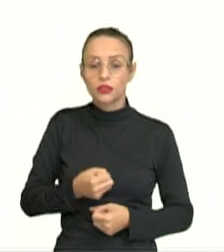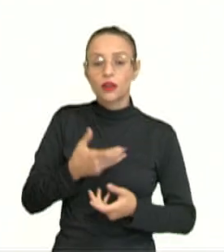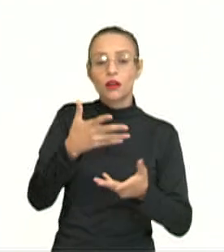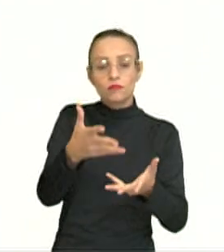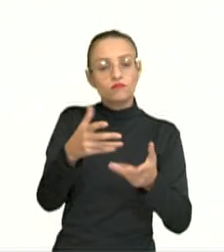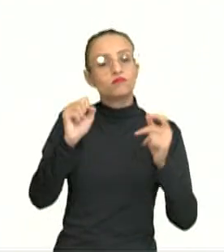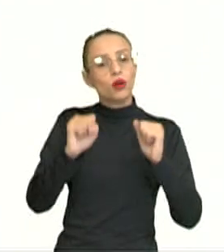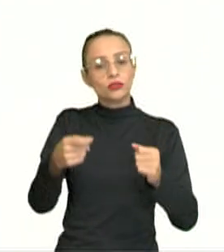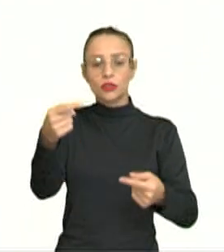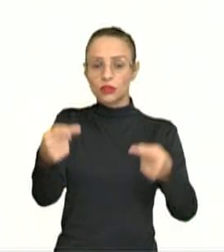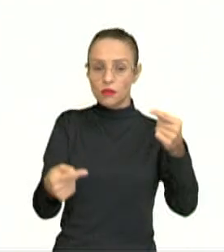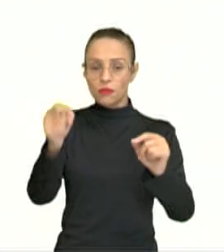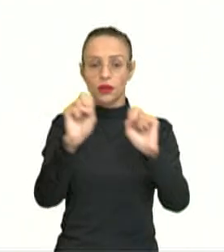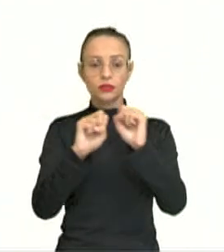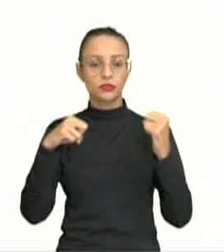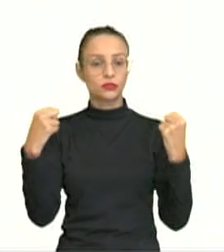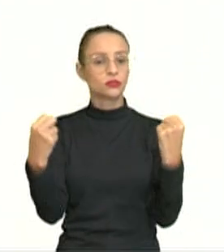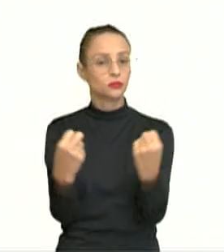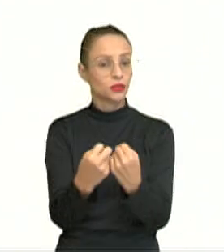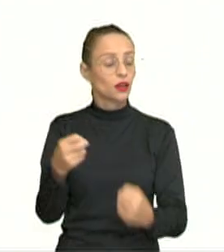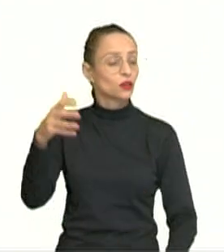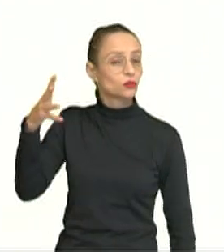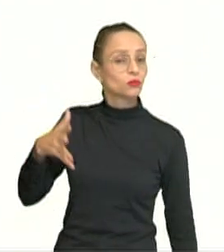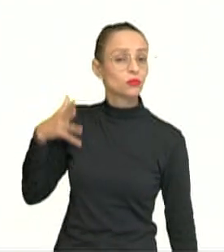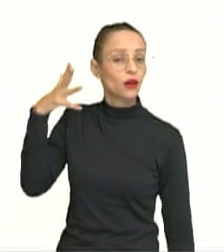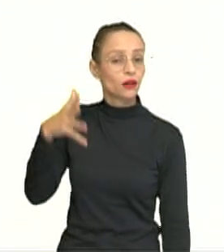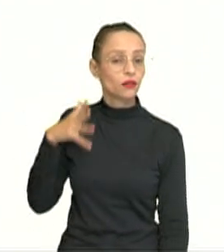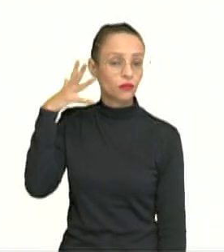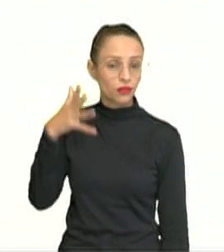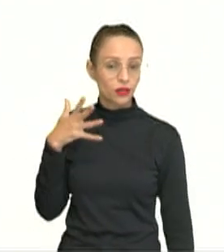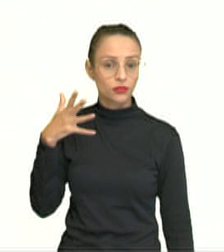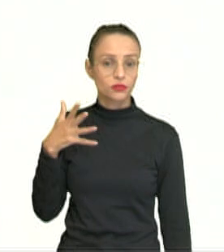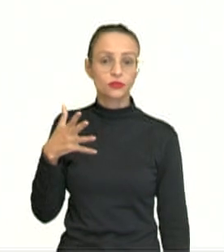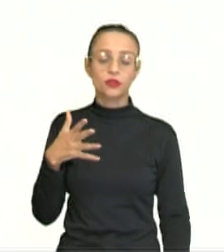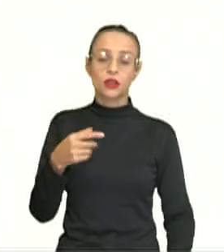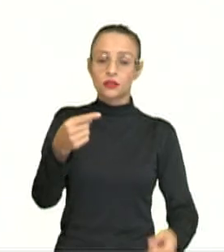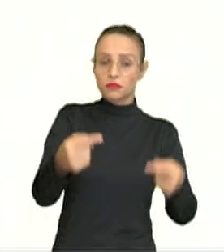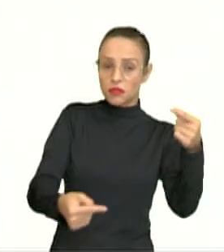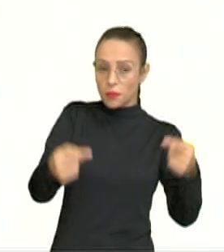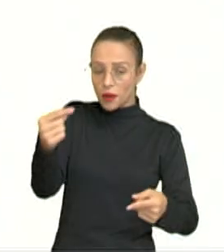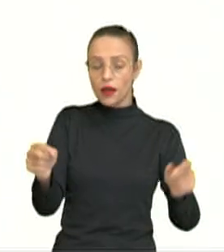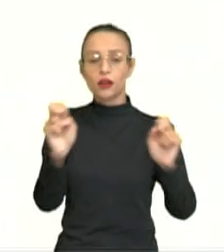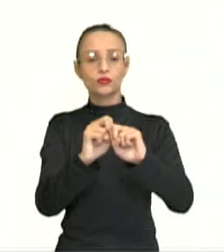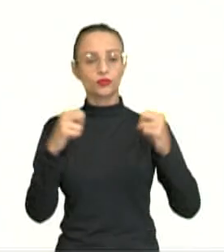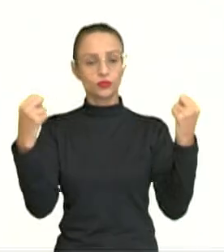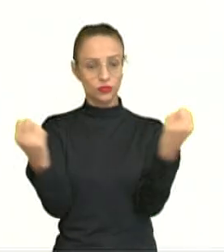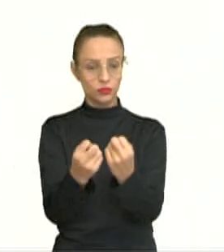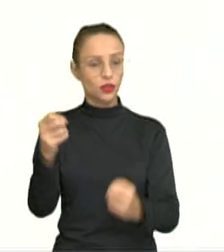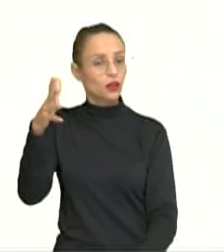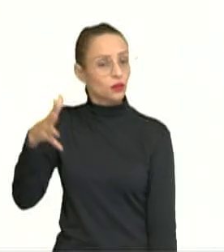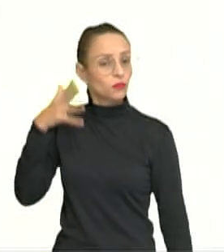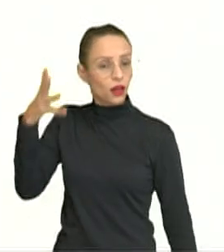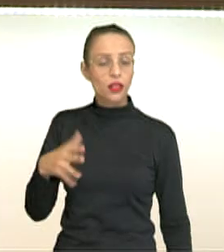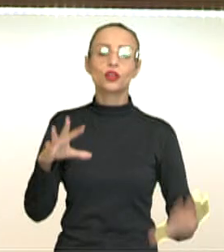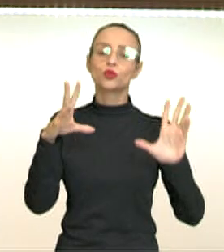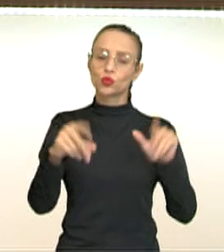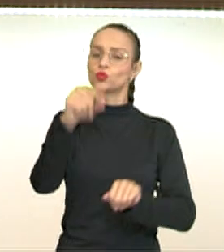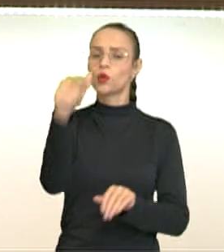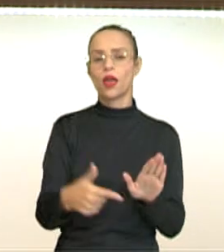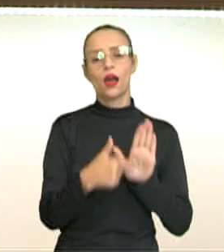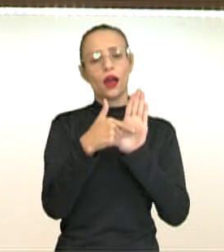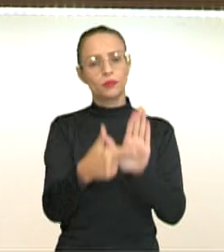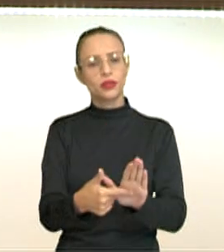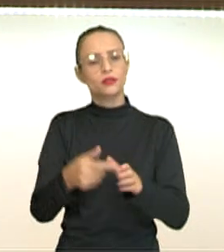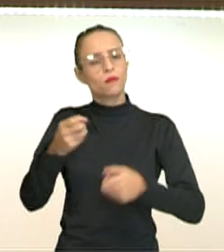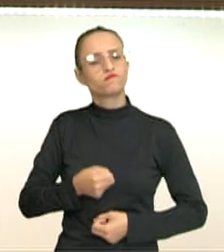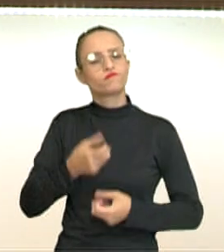debate, seminário, palestra. Então, um debate, um seminário, uma palestra, todos esses são apresentações orais.